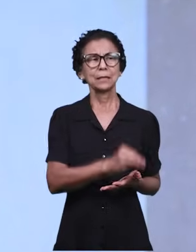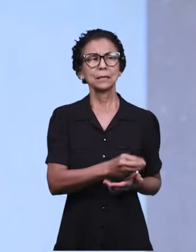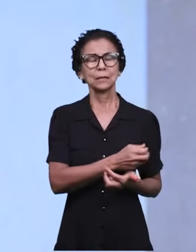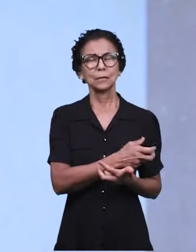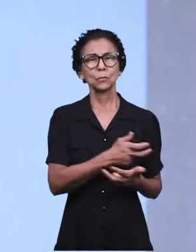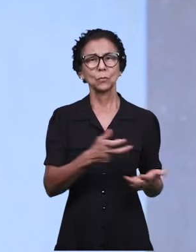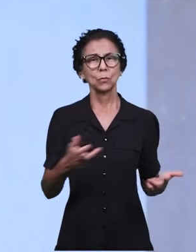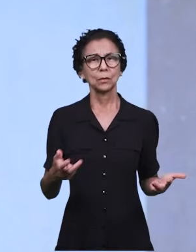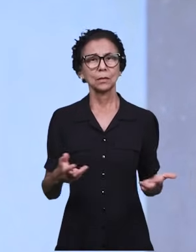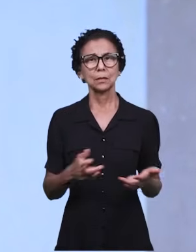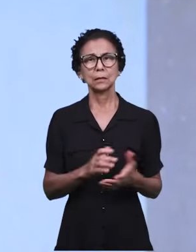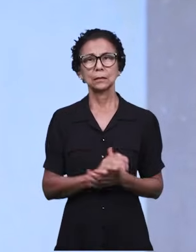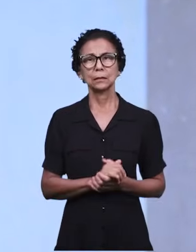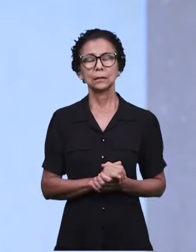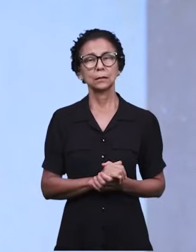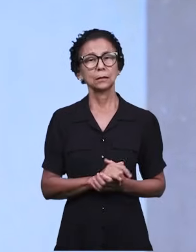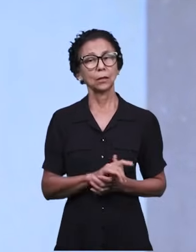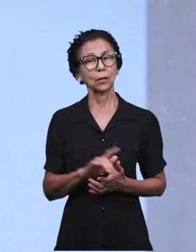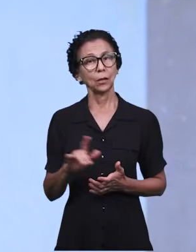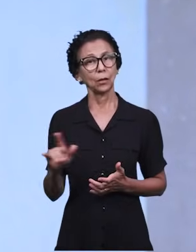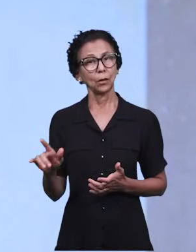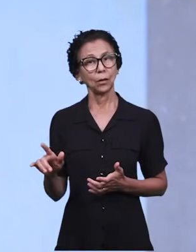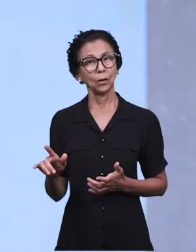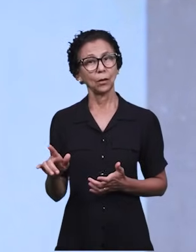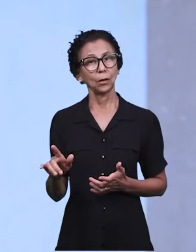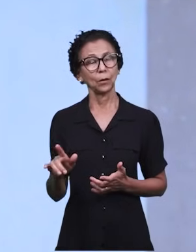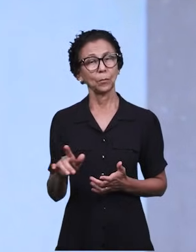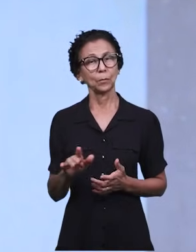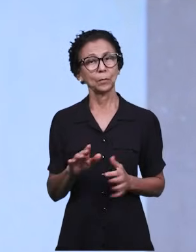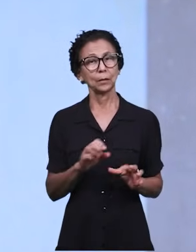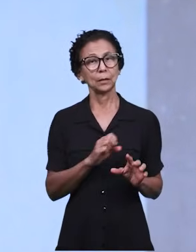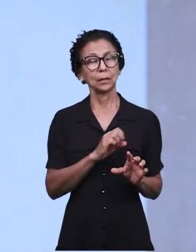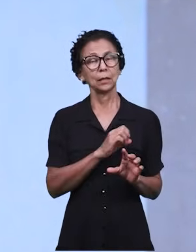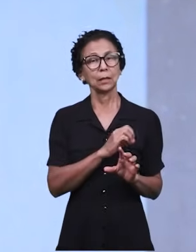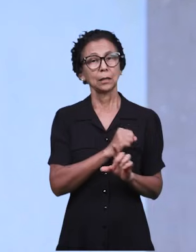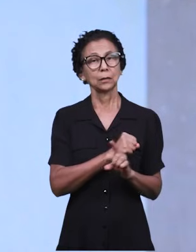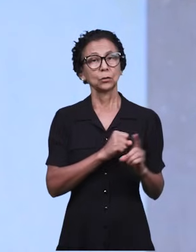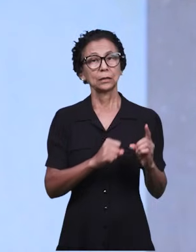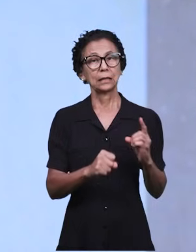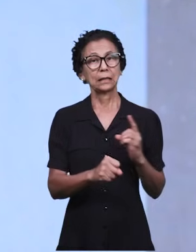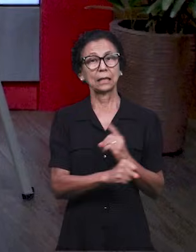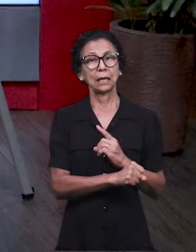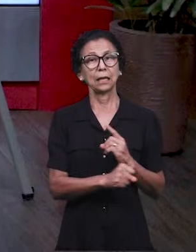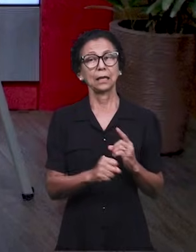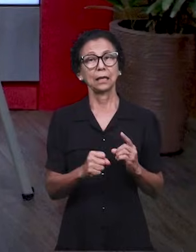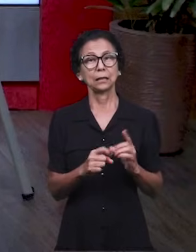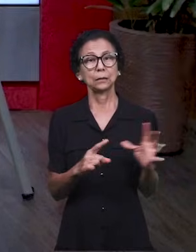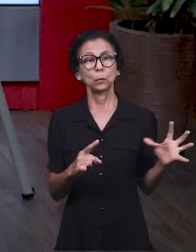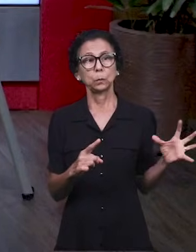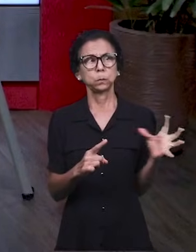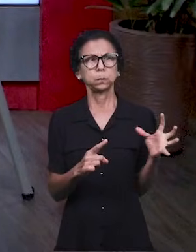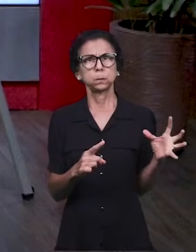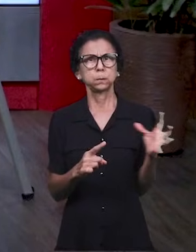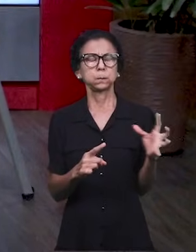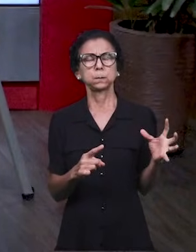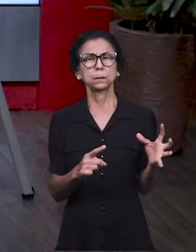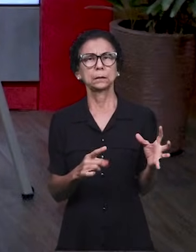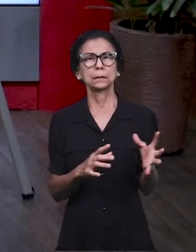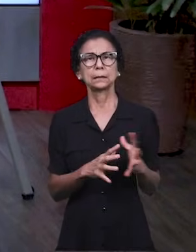se impressionem com a pressão social. Sim. Mas que estejam dispostos